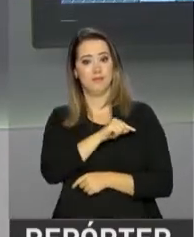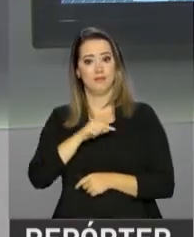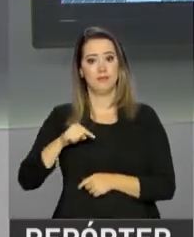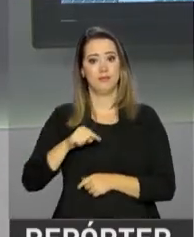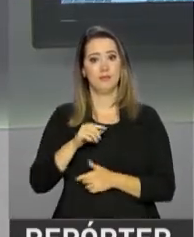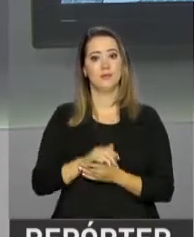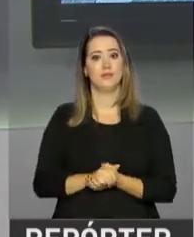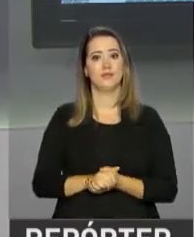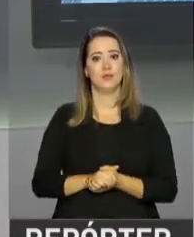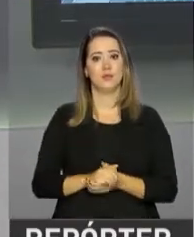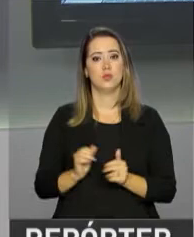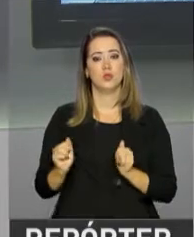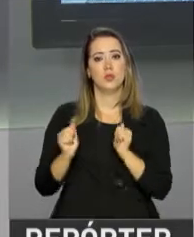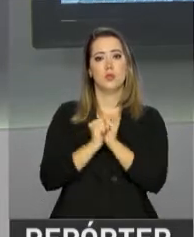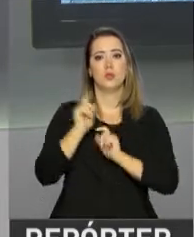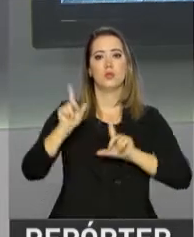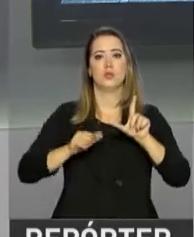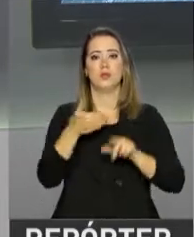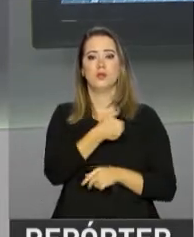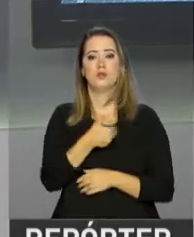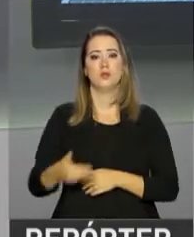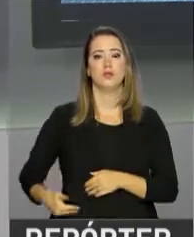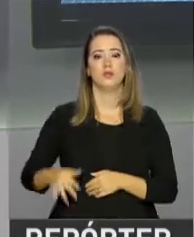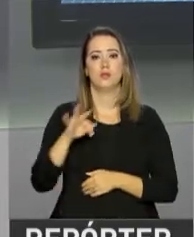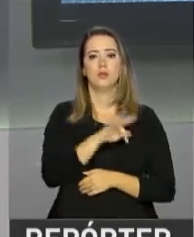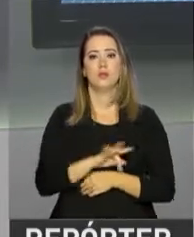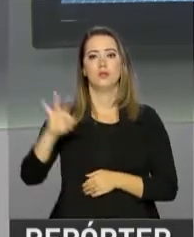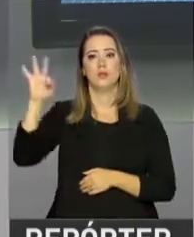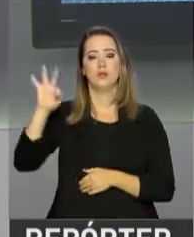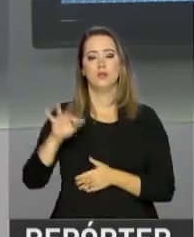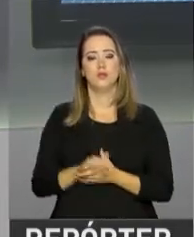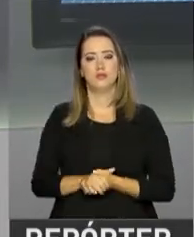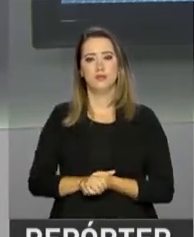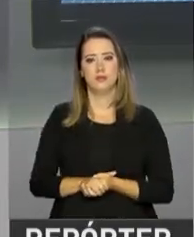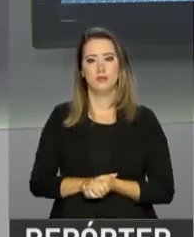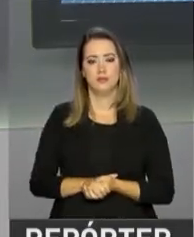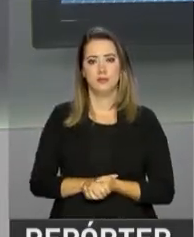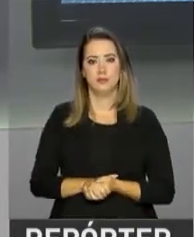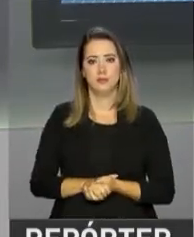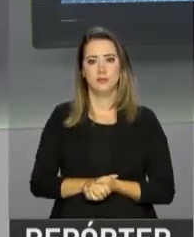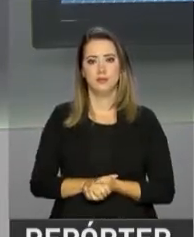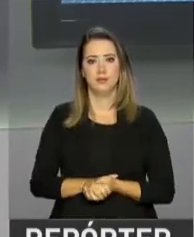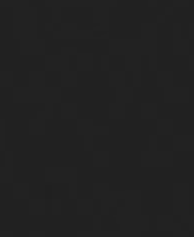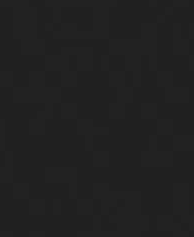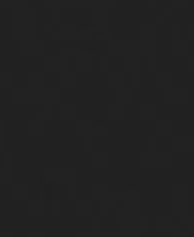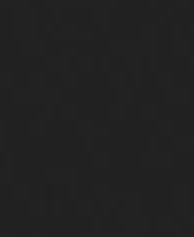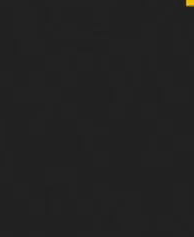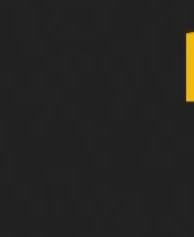página da NBR na internet. Continue com a gente, NBR, a TV do Governo Federal.